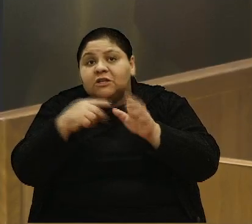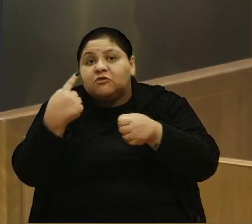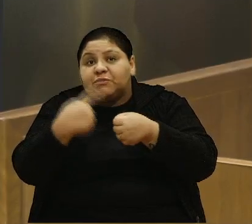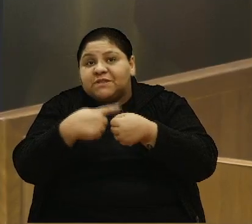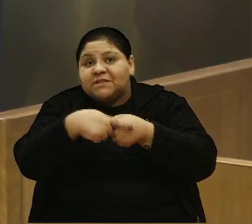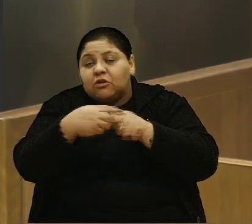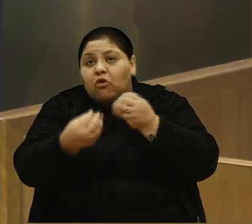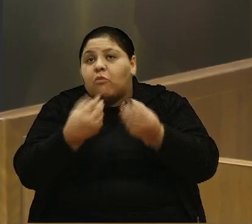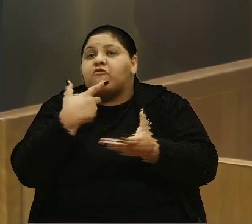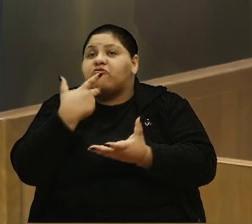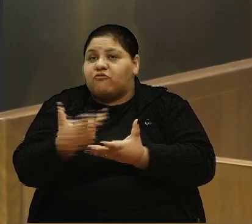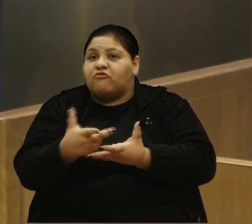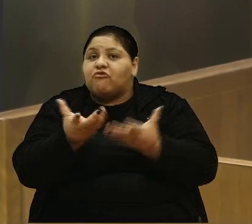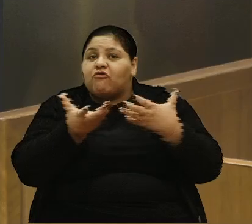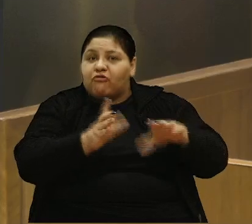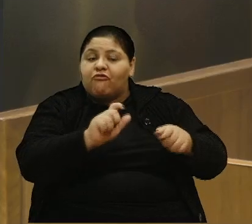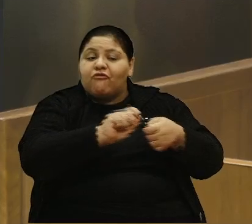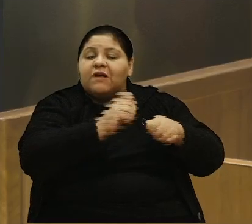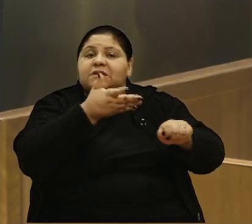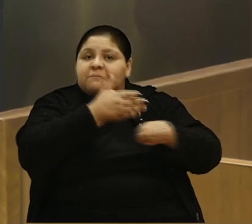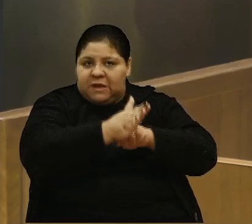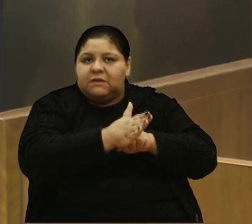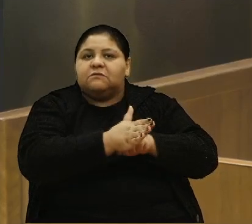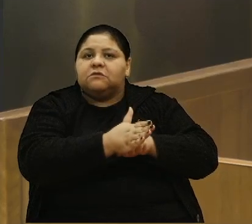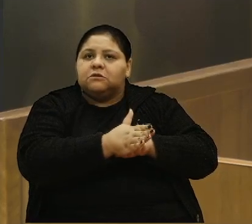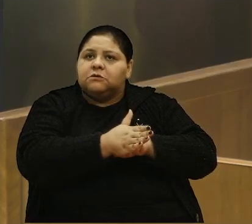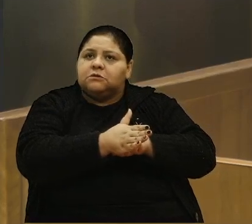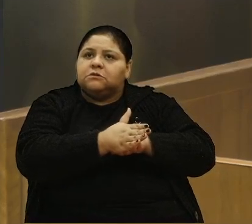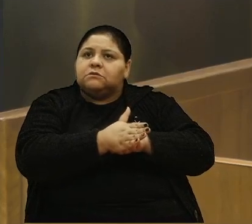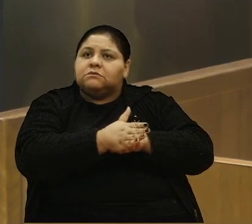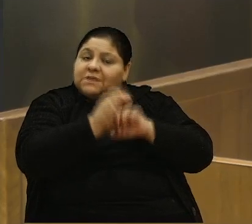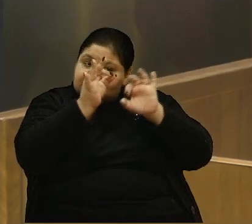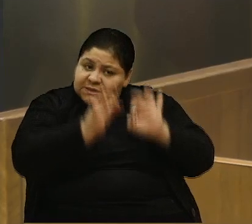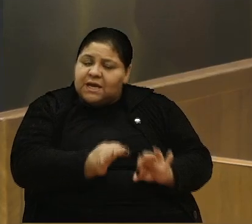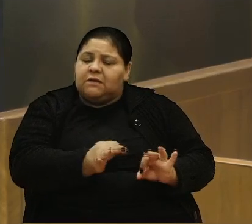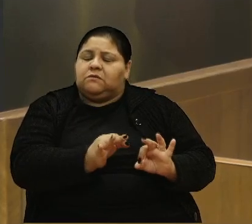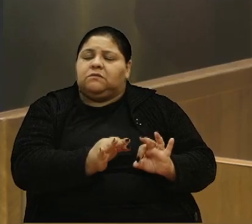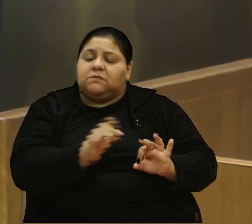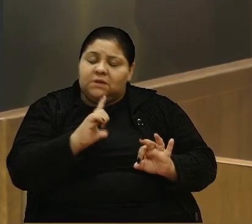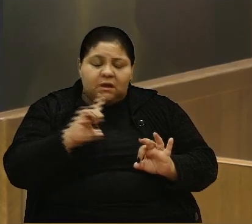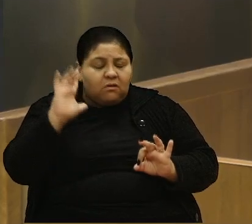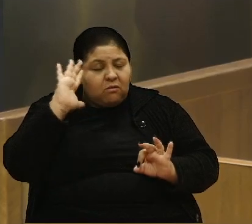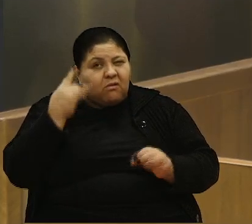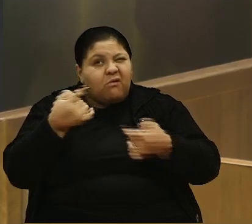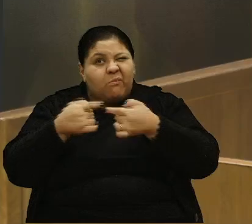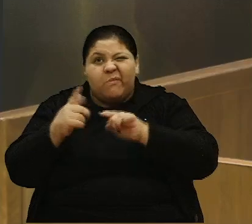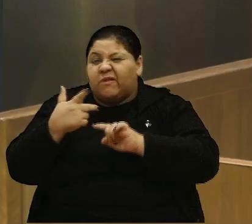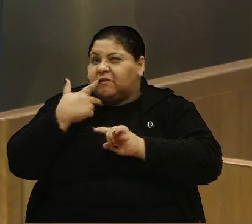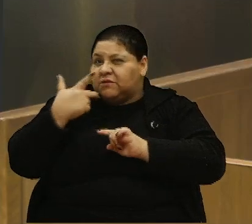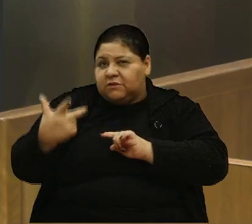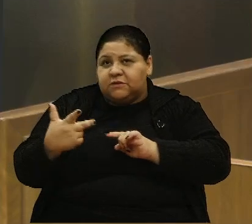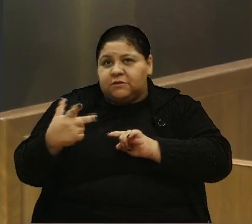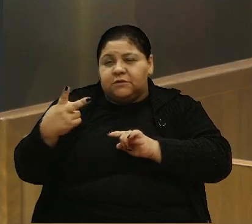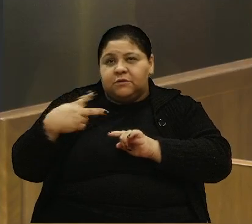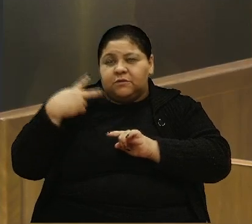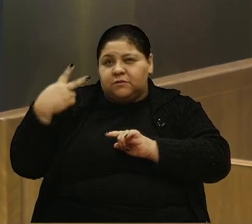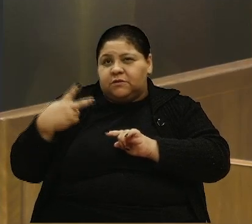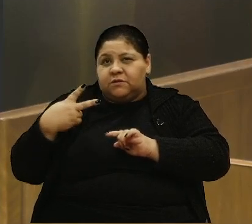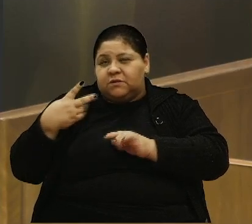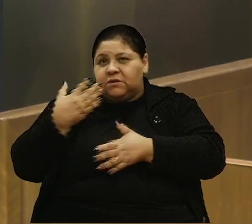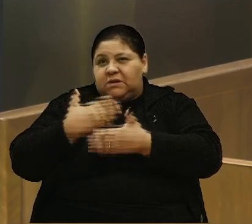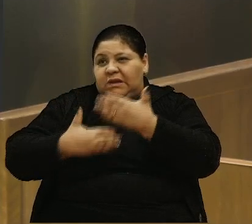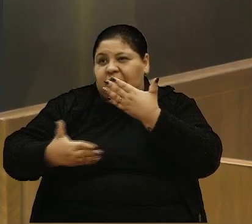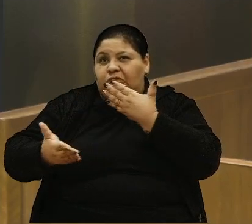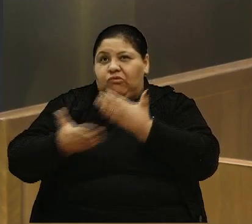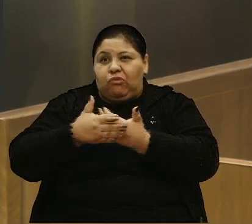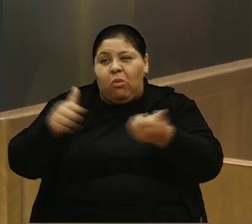Então, como eu falei sempre, a oposição faz parte, ela é do jogo e tem que existir. Mas falar, como falou o vereador Friso, que é tudo terra